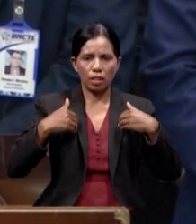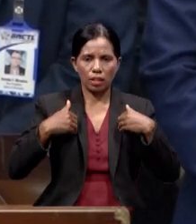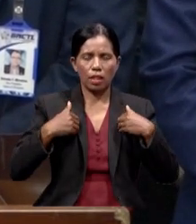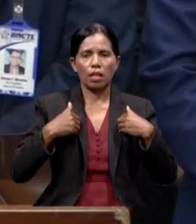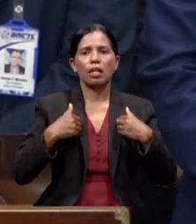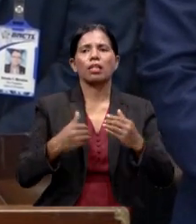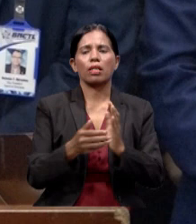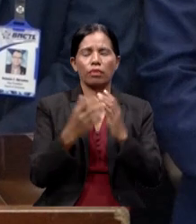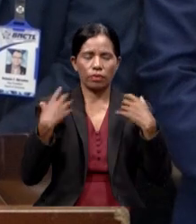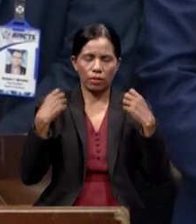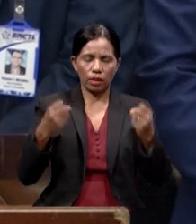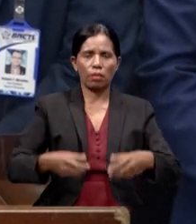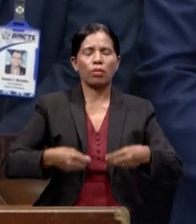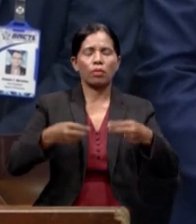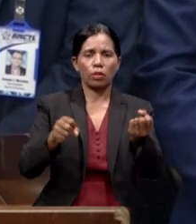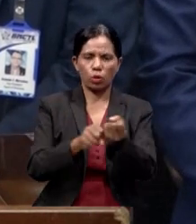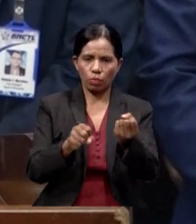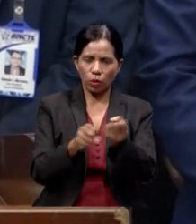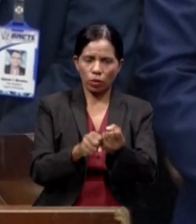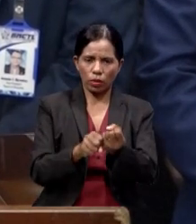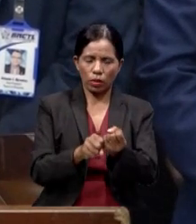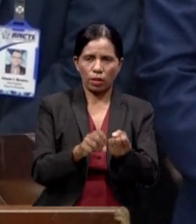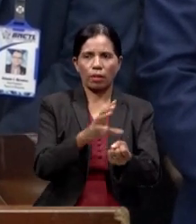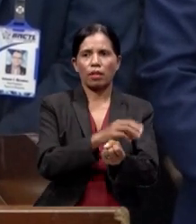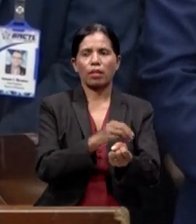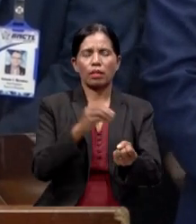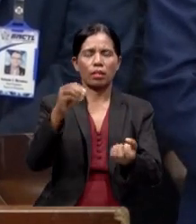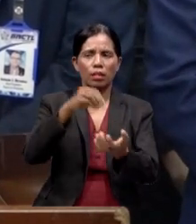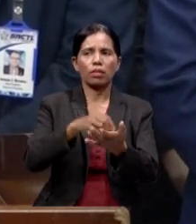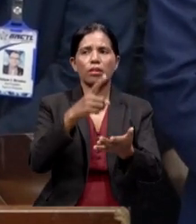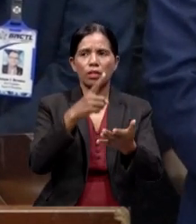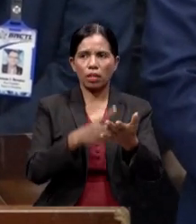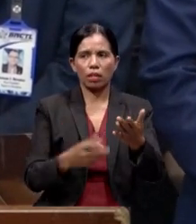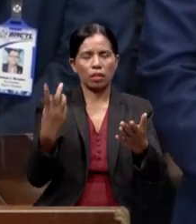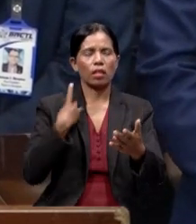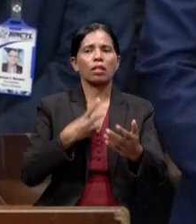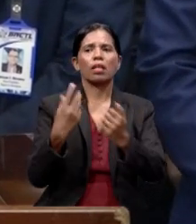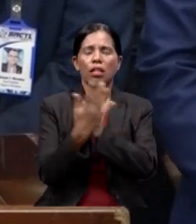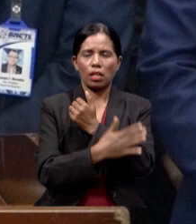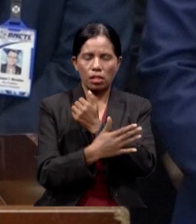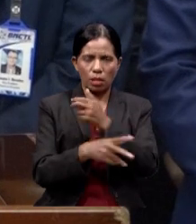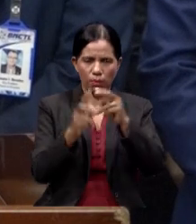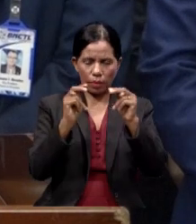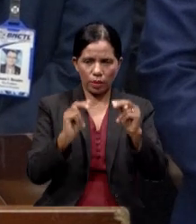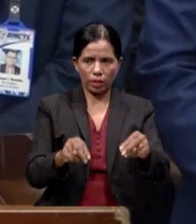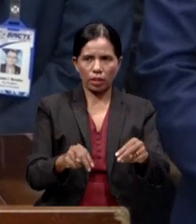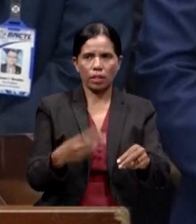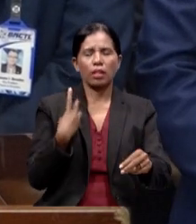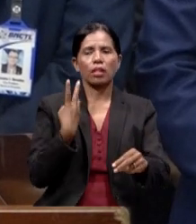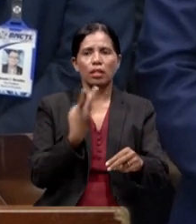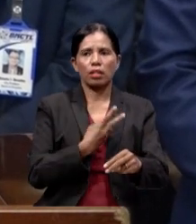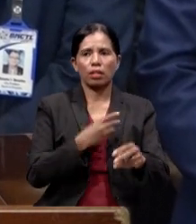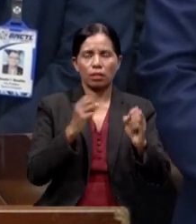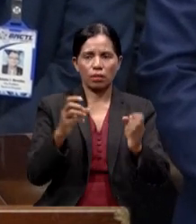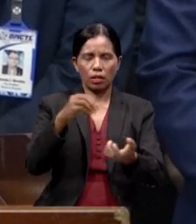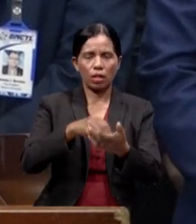bele fo apoio ba setor privado investe saide de max e tenha rain lara precisa de liu atu melhora condições